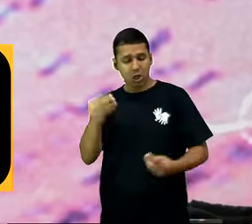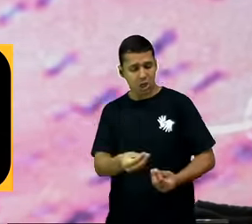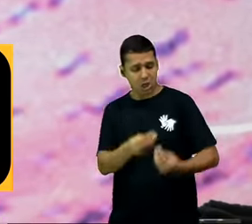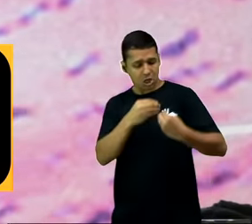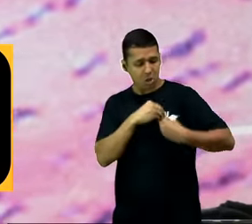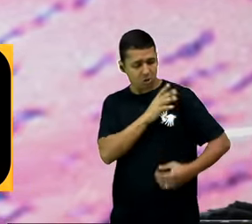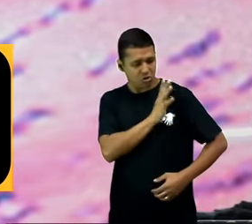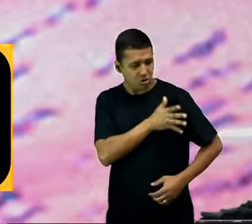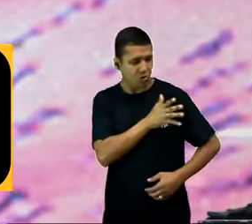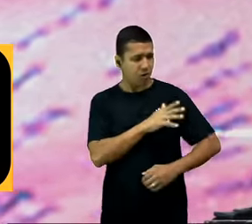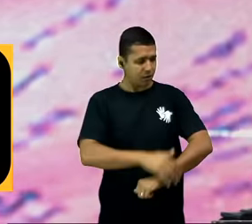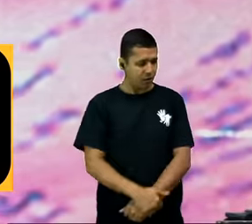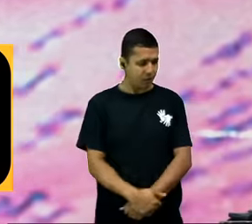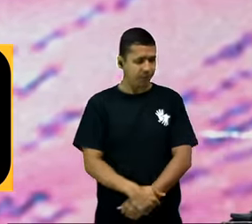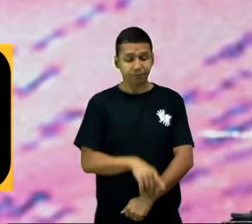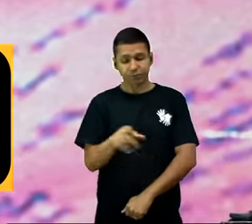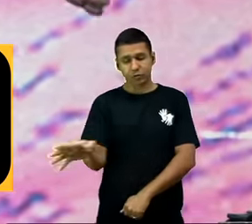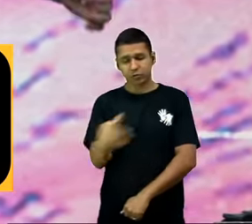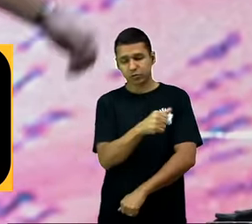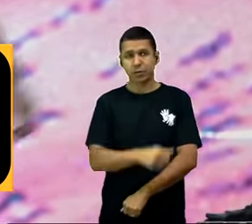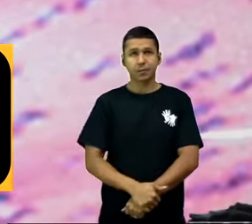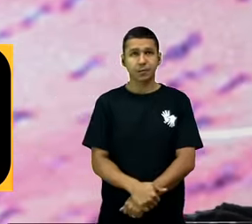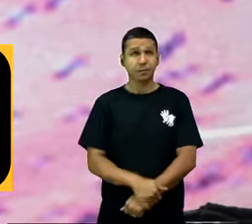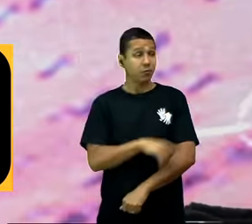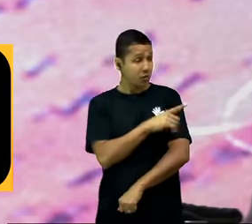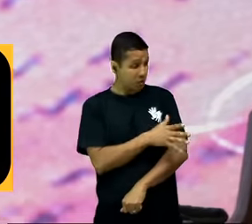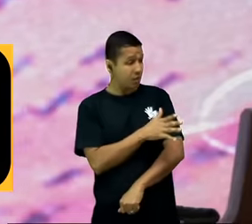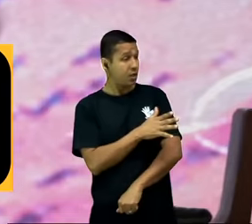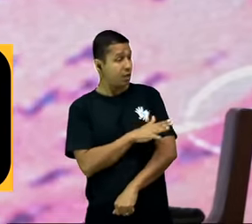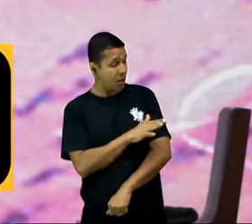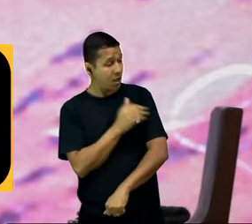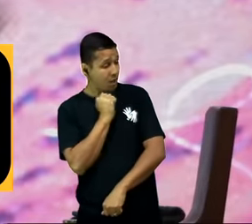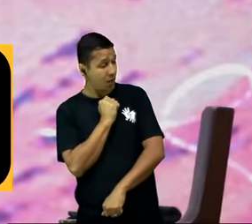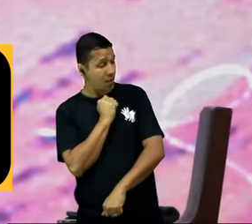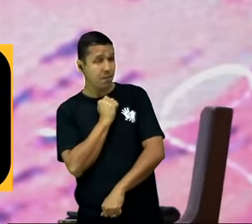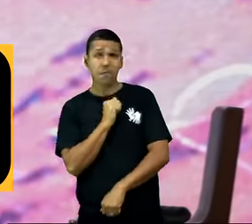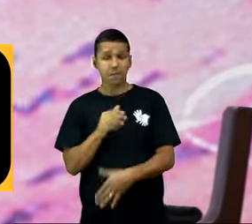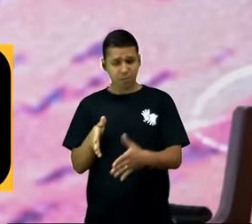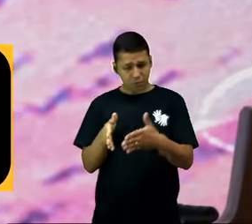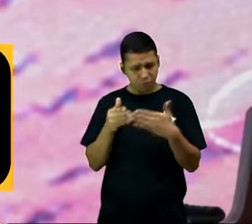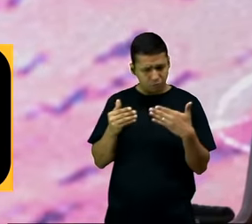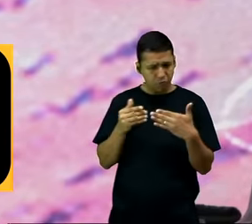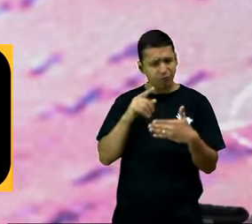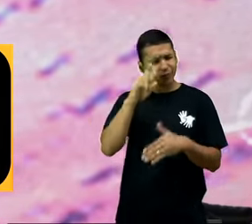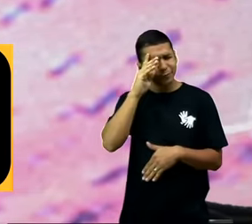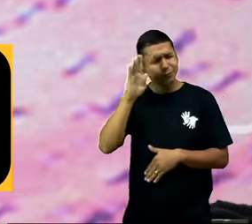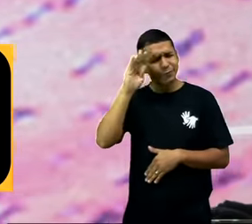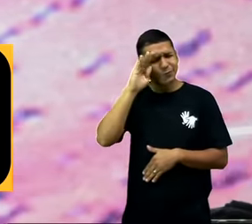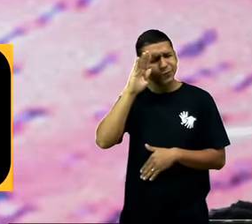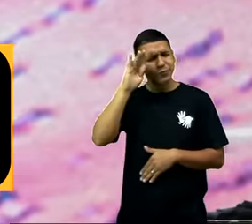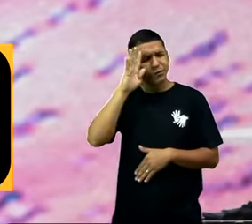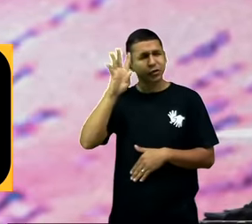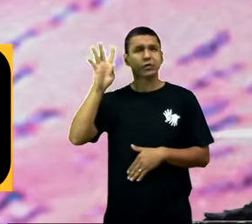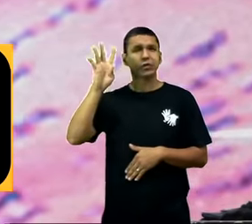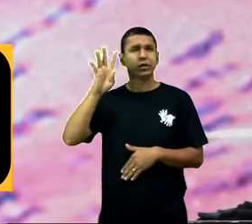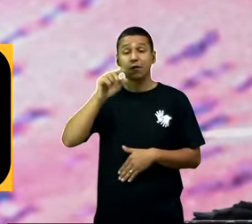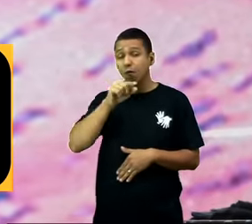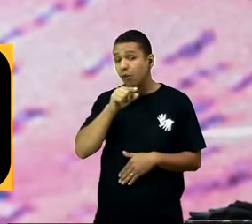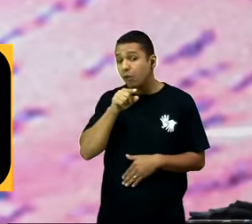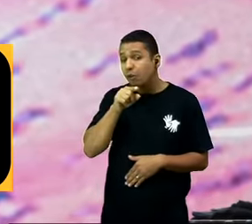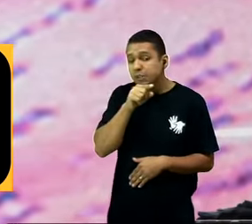lá. Lembra que você me pediu? Lembra que você sonhava? Lembra que você e sua